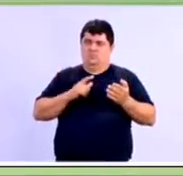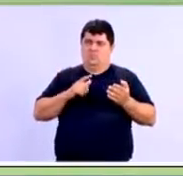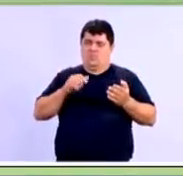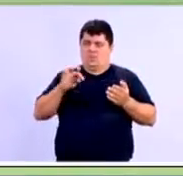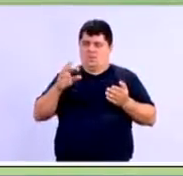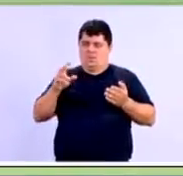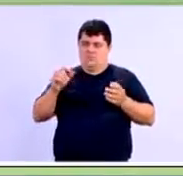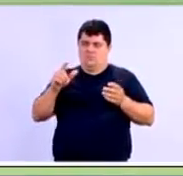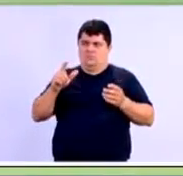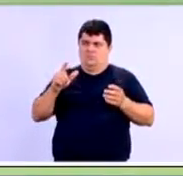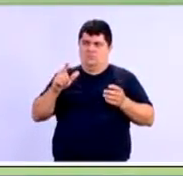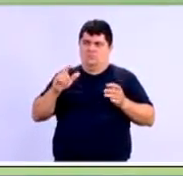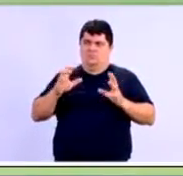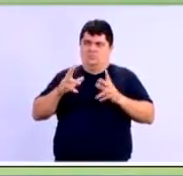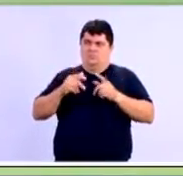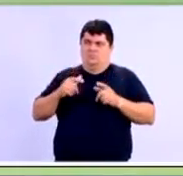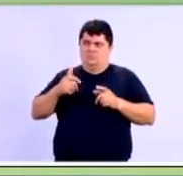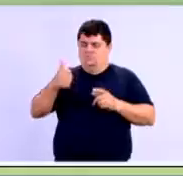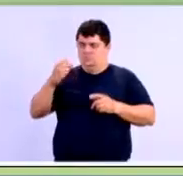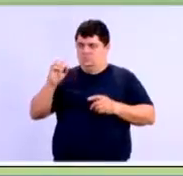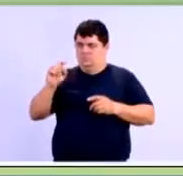total,